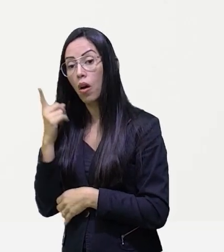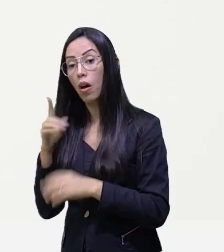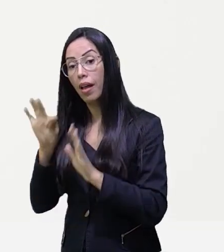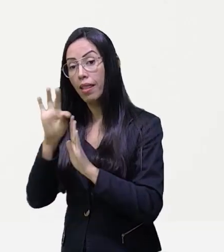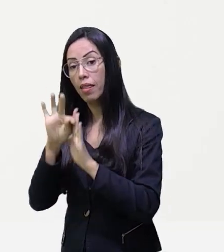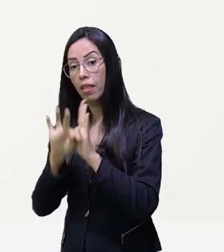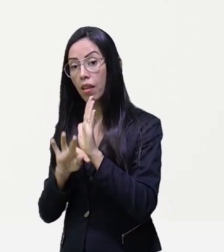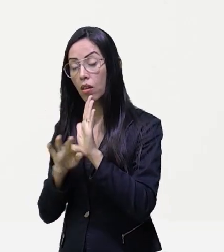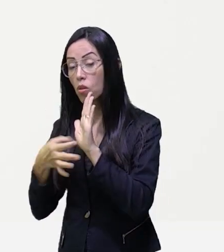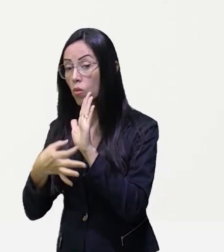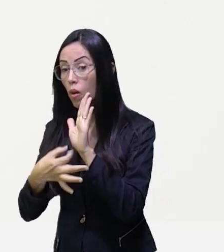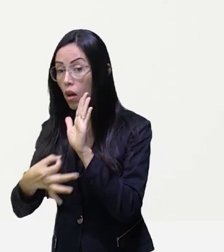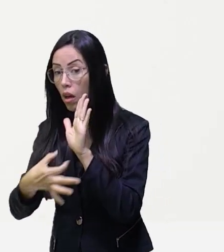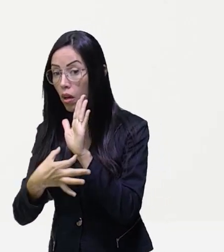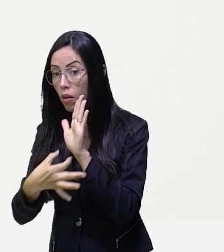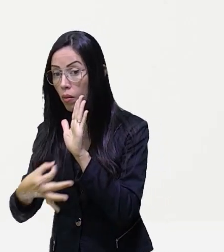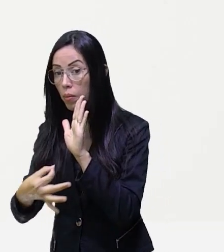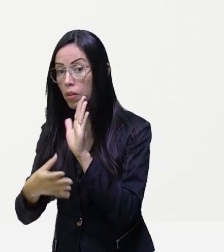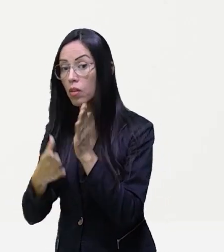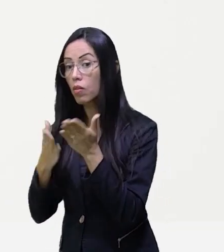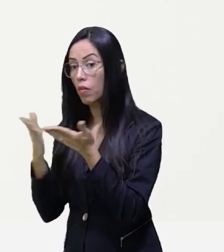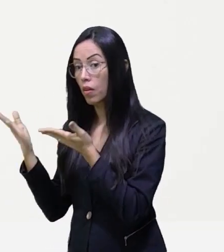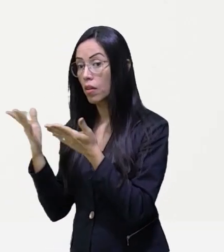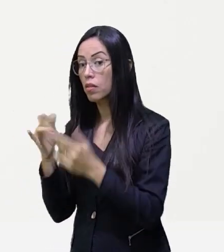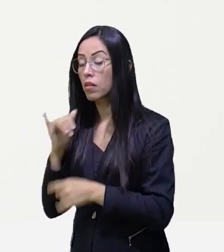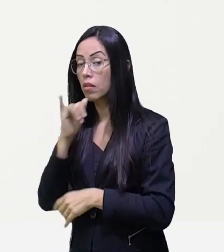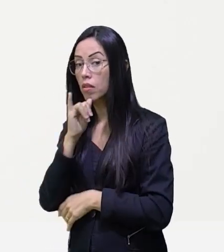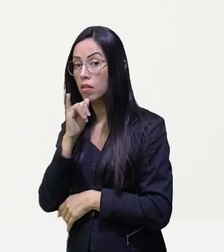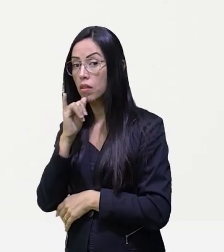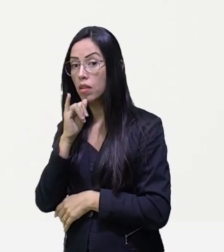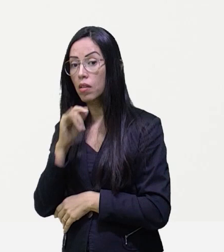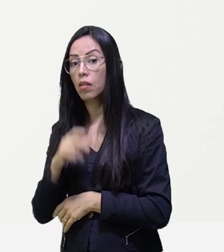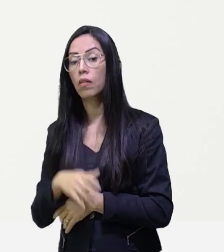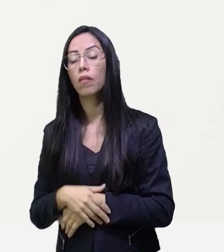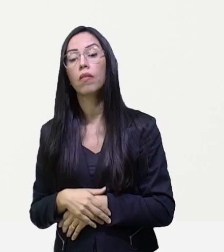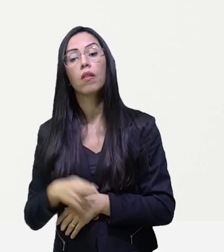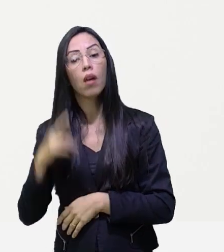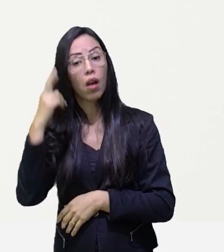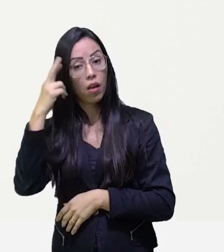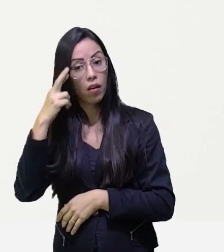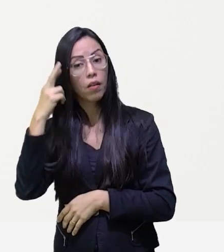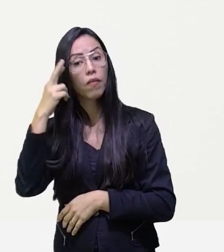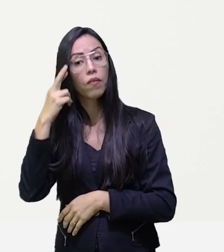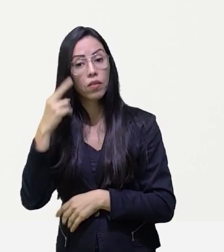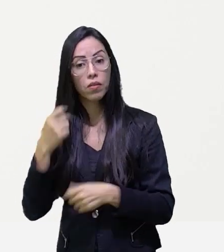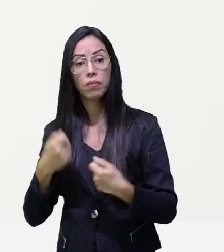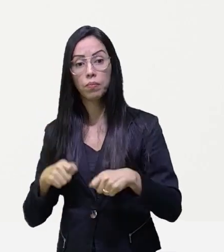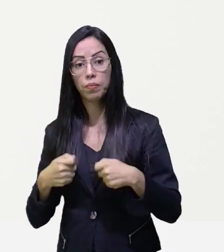leitura e prestem muita atenção, porque além disso o texto é muito reflexivo.